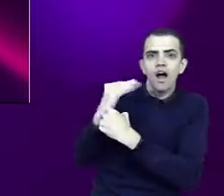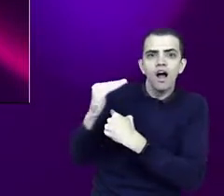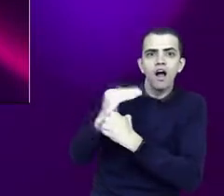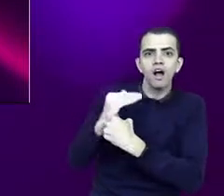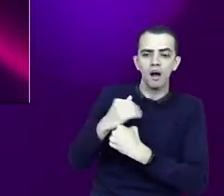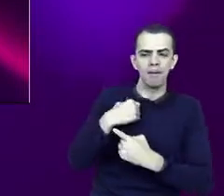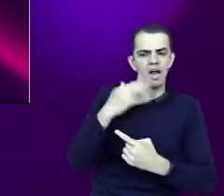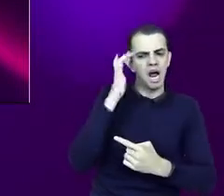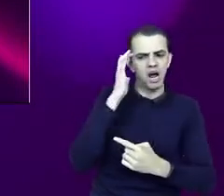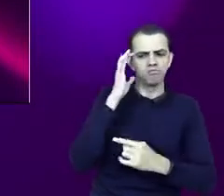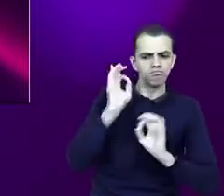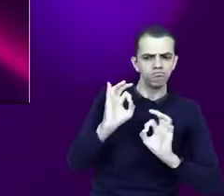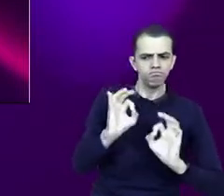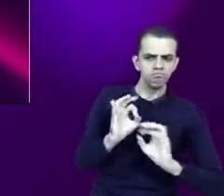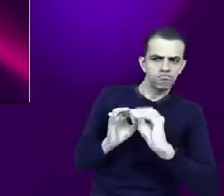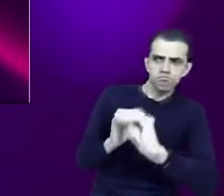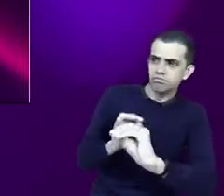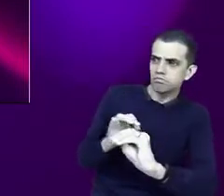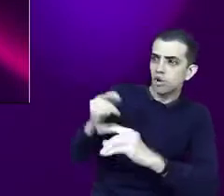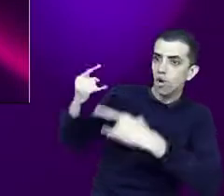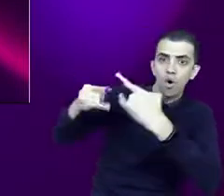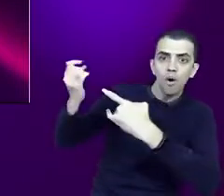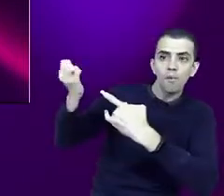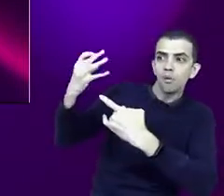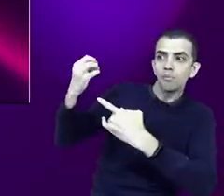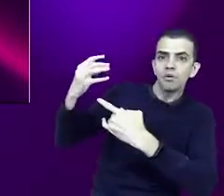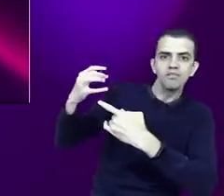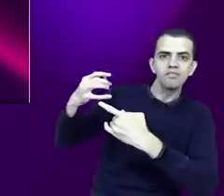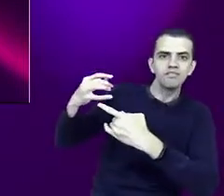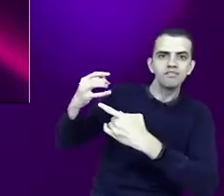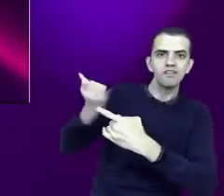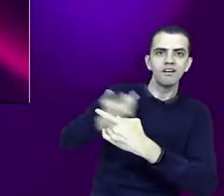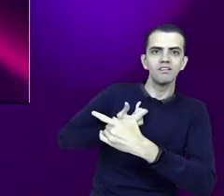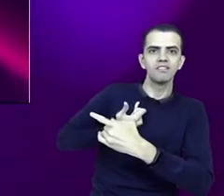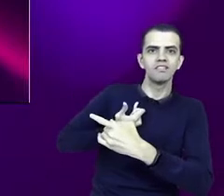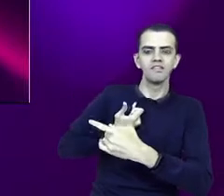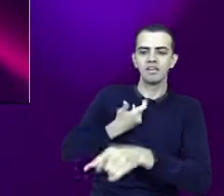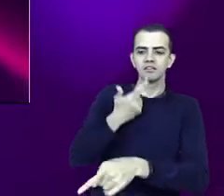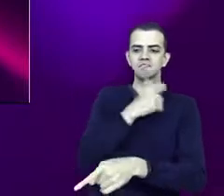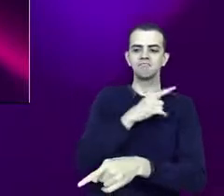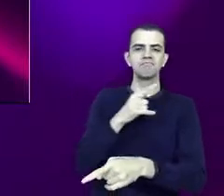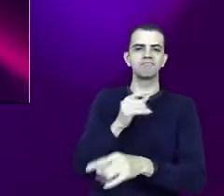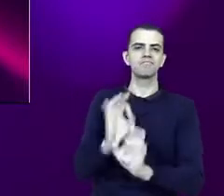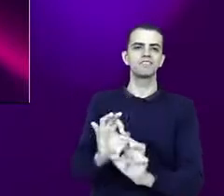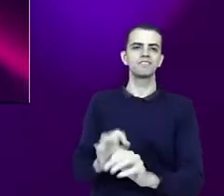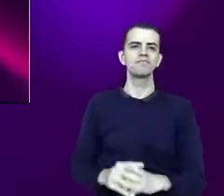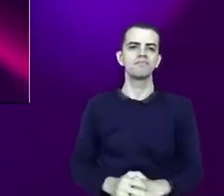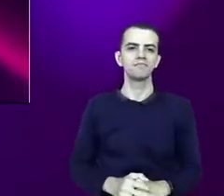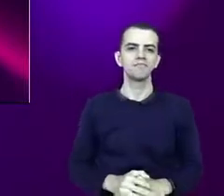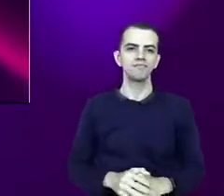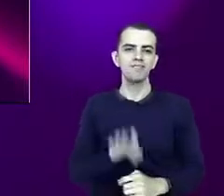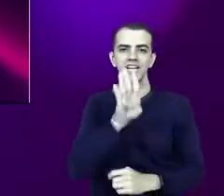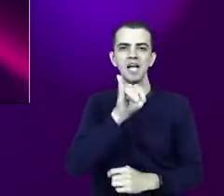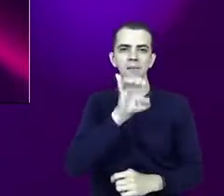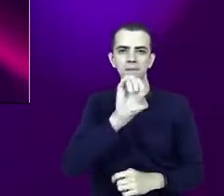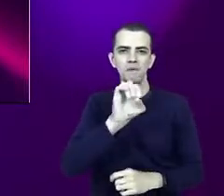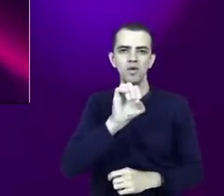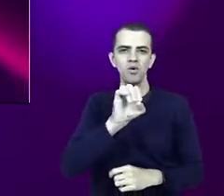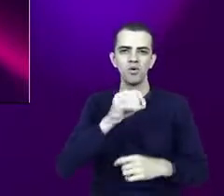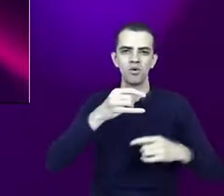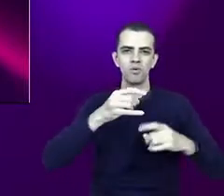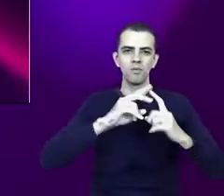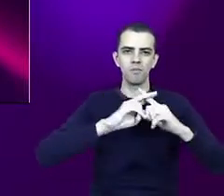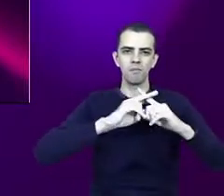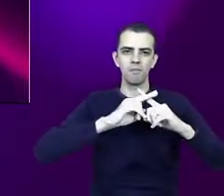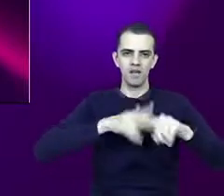o posicionamento. Essa biomecânica, agora com esse software novo, a gente consegue corrigir